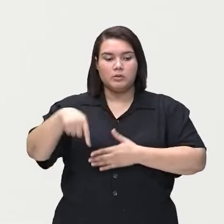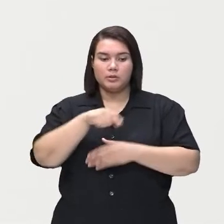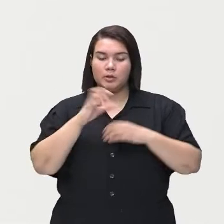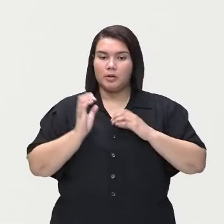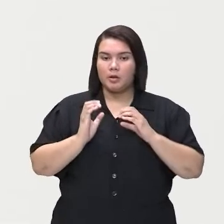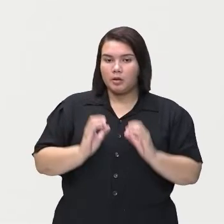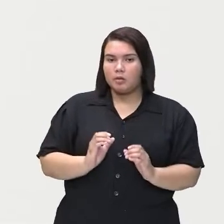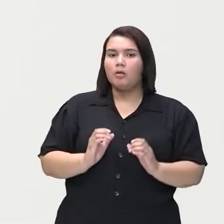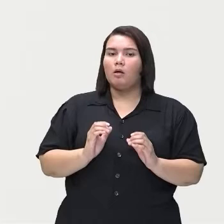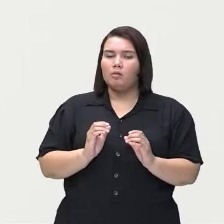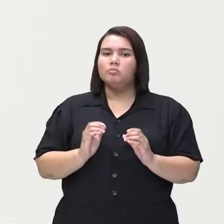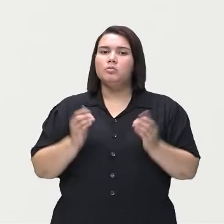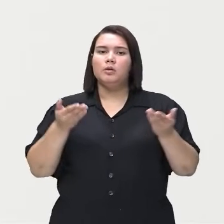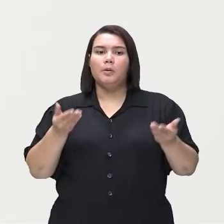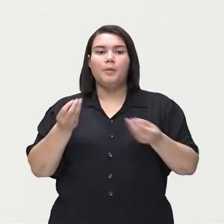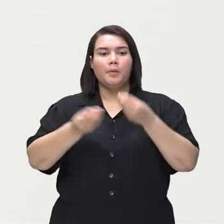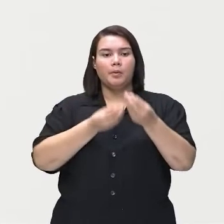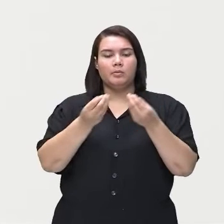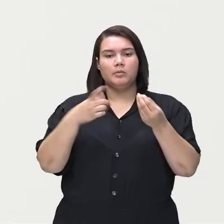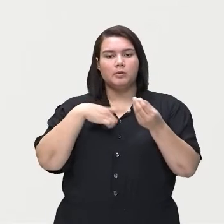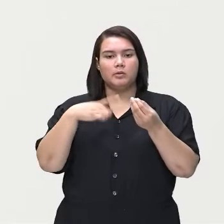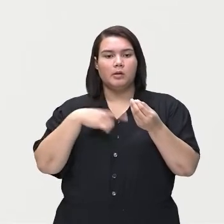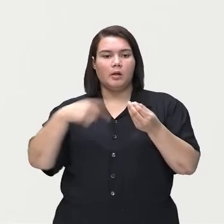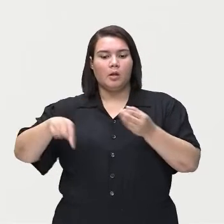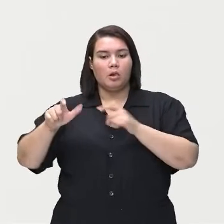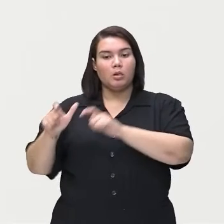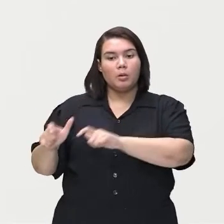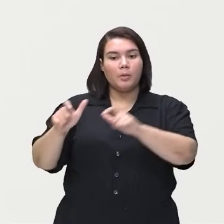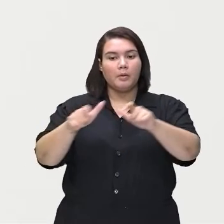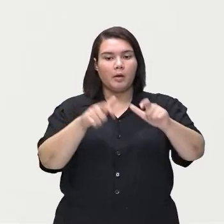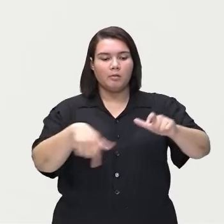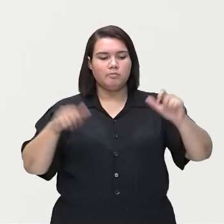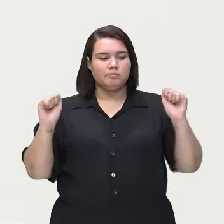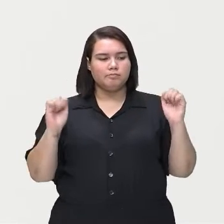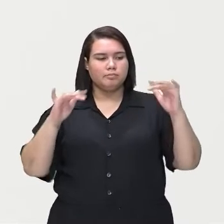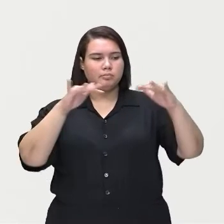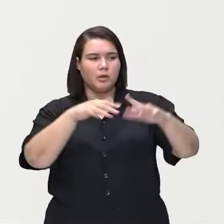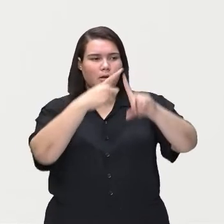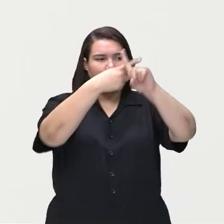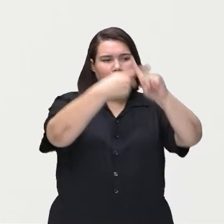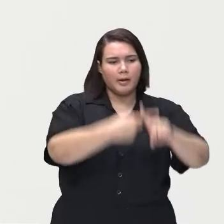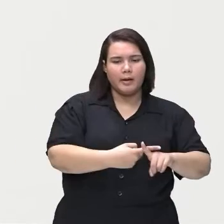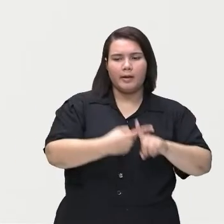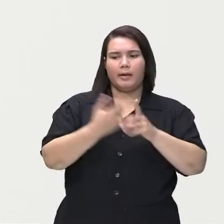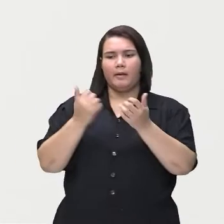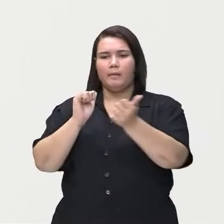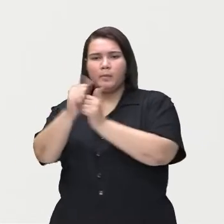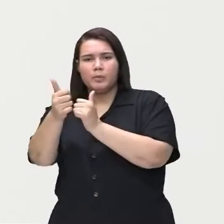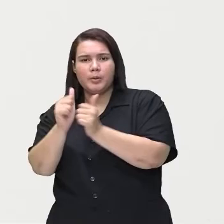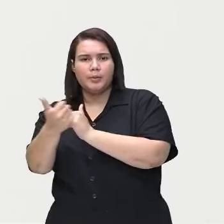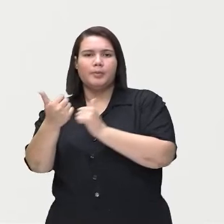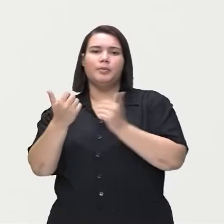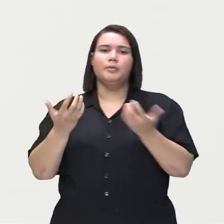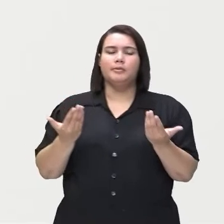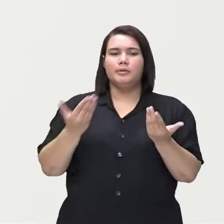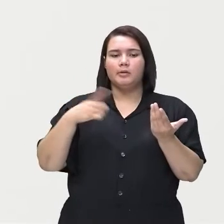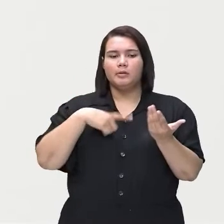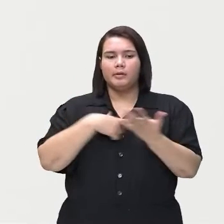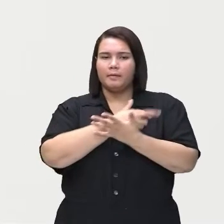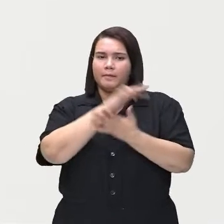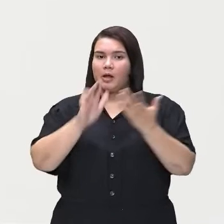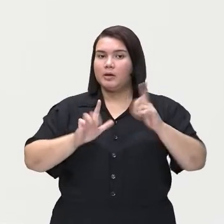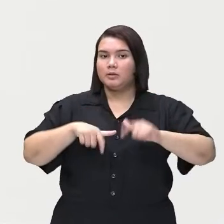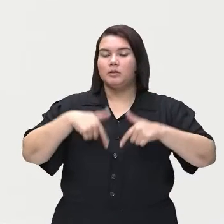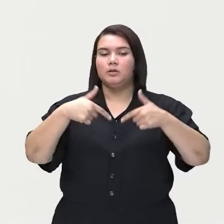cidadãos ocupados. Eles tinham, então, instalações onde eram realizadas batalhas, eventos esportivos e jogos,